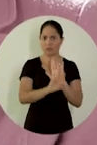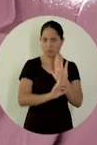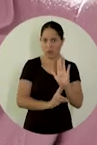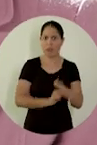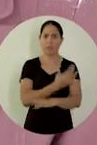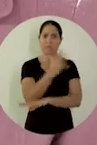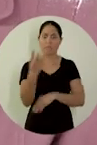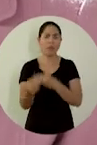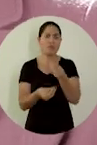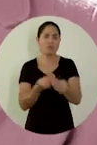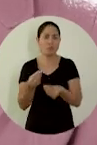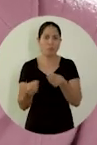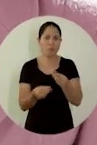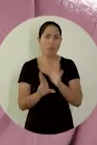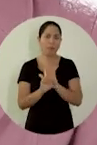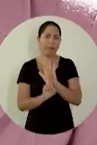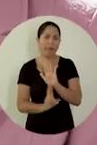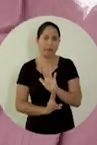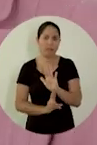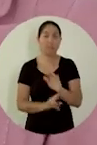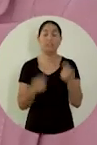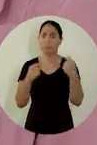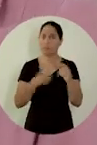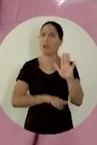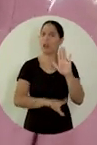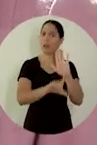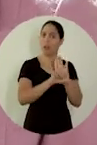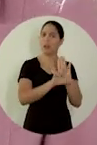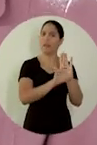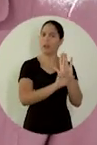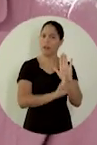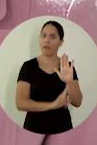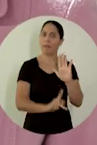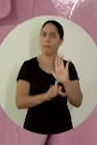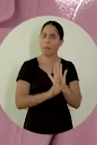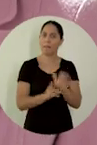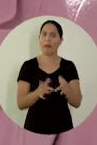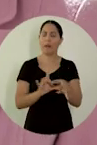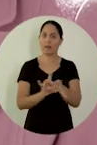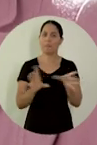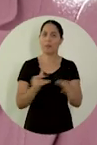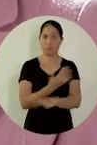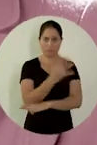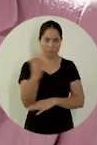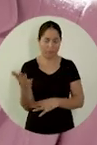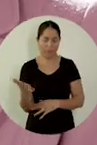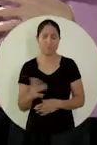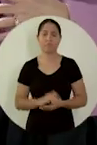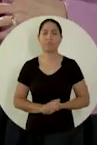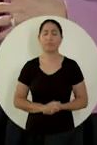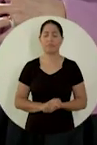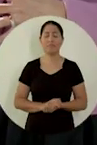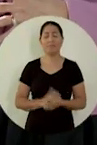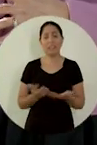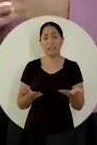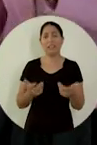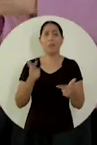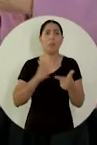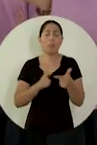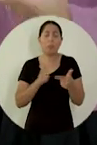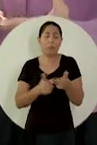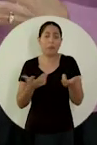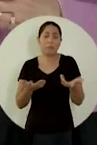licenciamento ambiental. Nós precisamos, de fato, de uma lei que regulamente a questão do licenciamento ambiental.